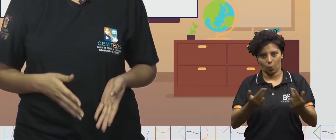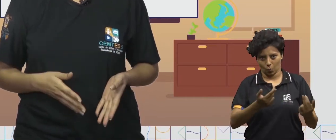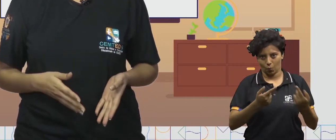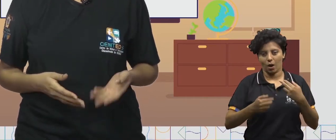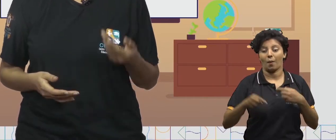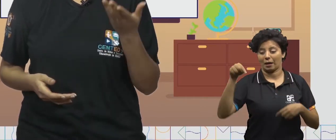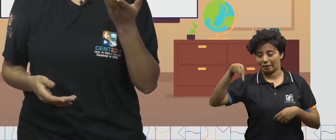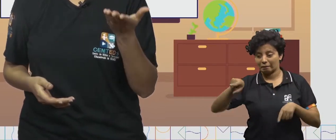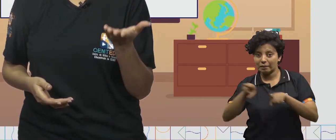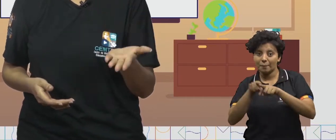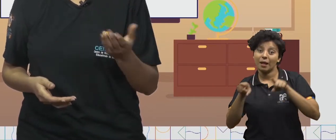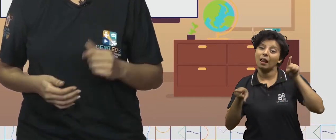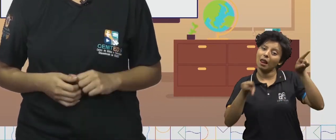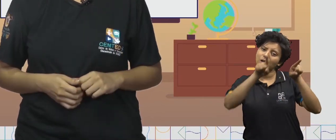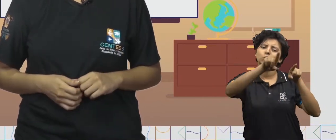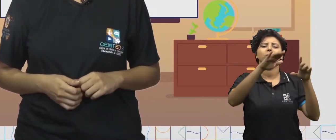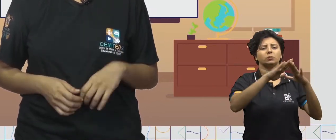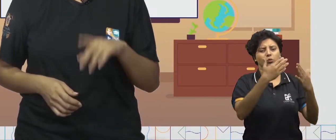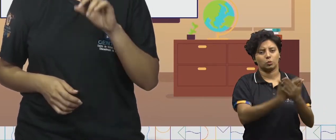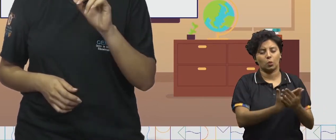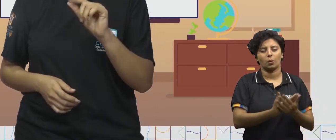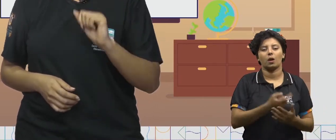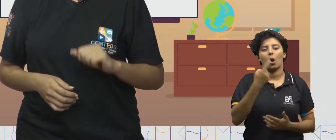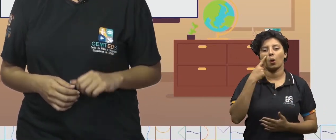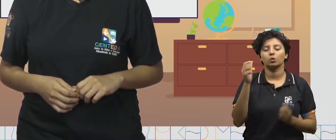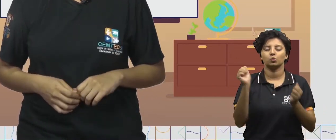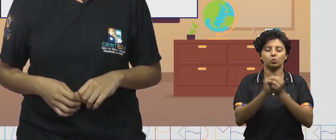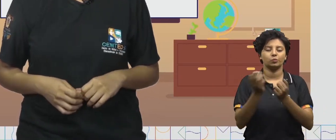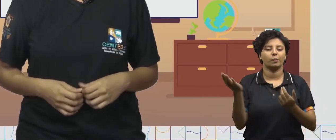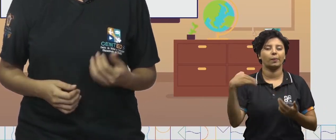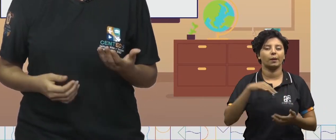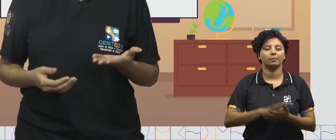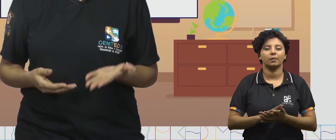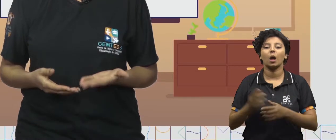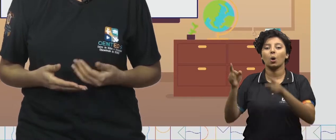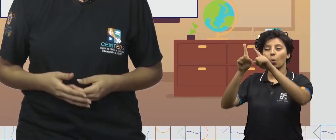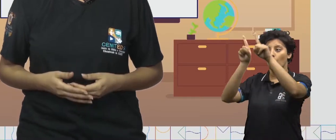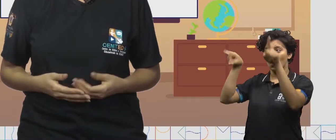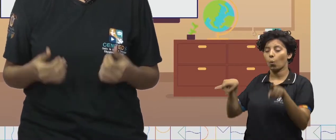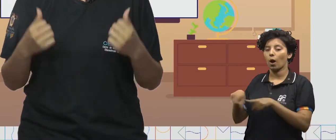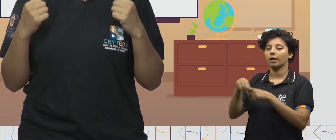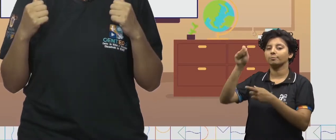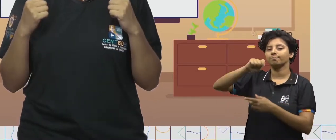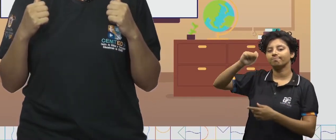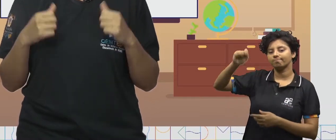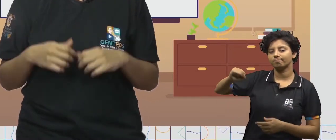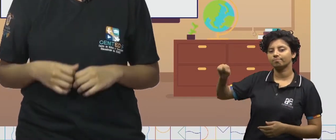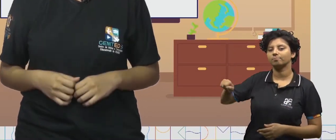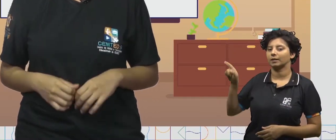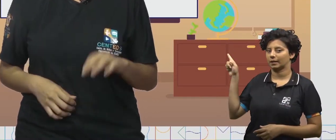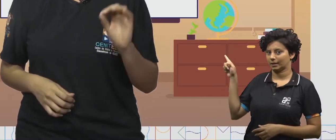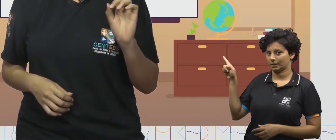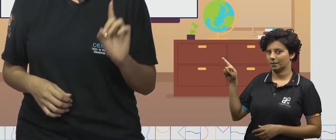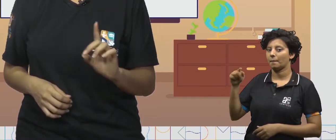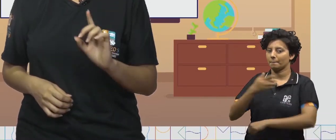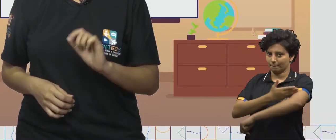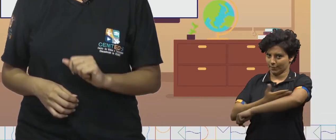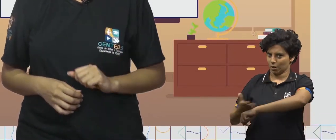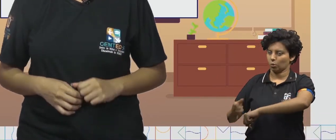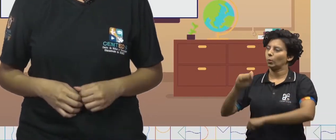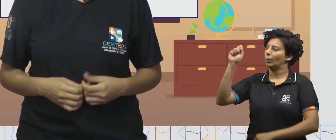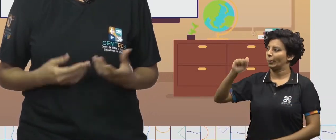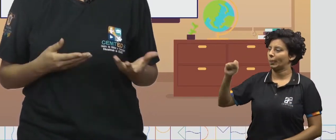tanto aqui quanto na sua sala de aula. Verifique comigo. O quadro branco, aqui atrás de mim, é